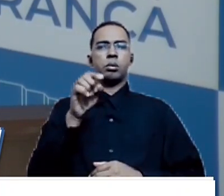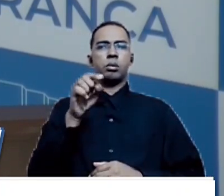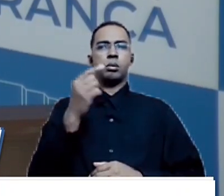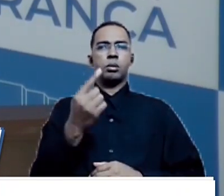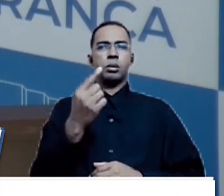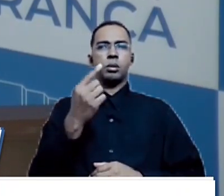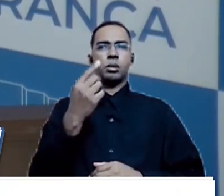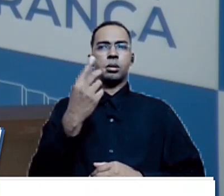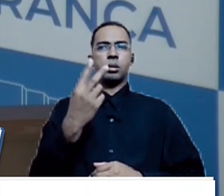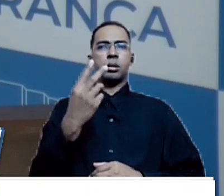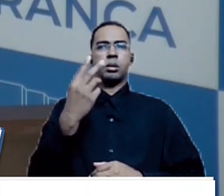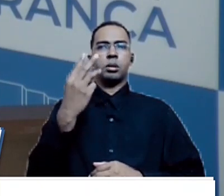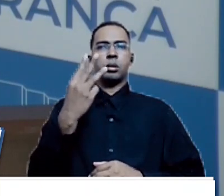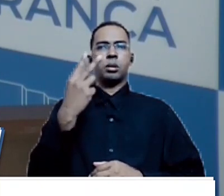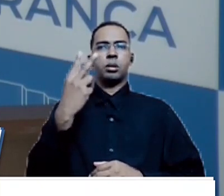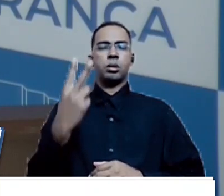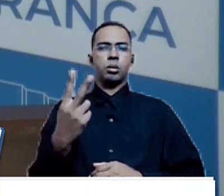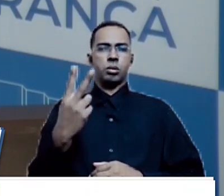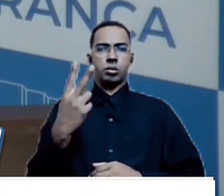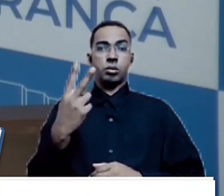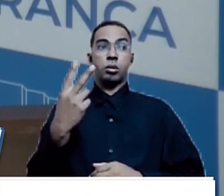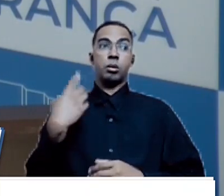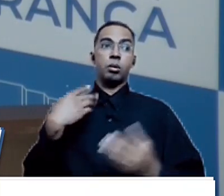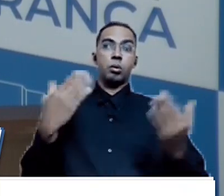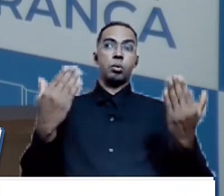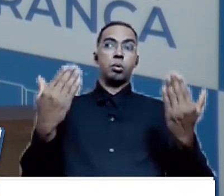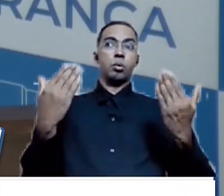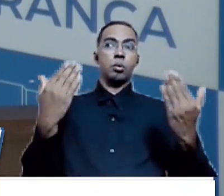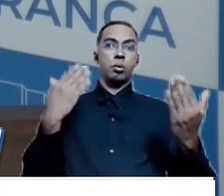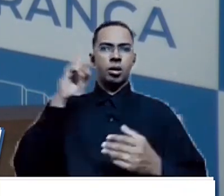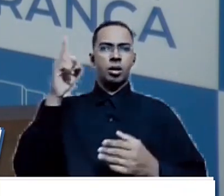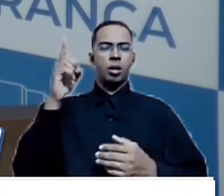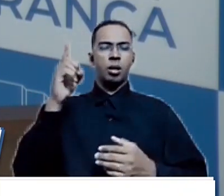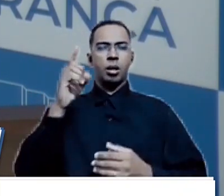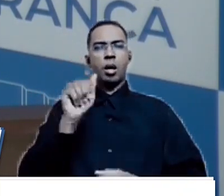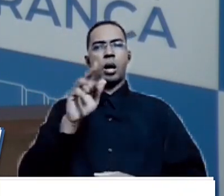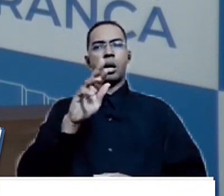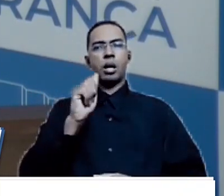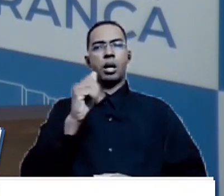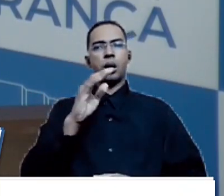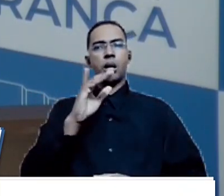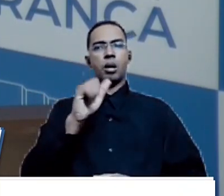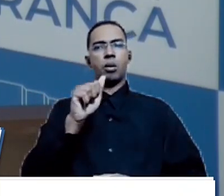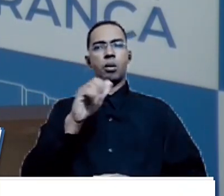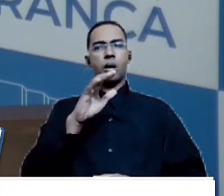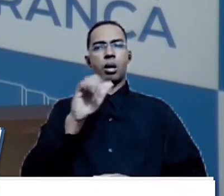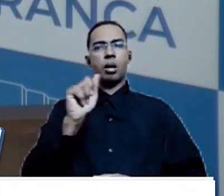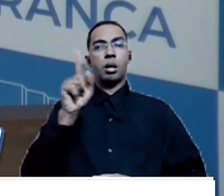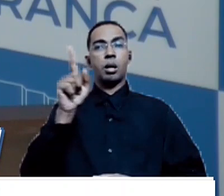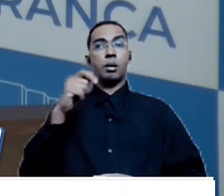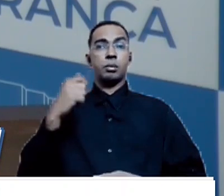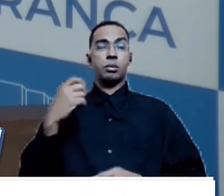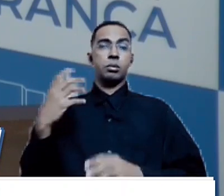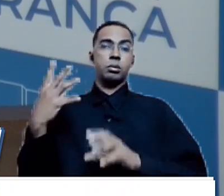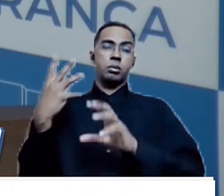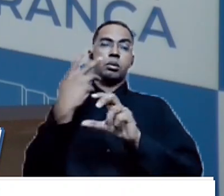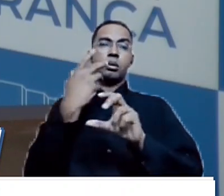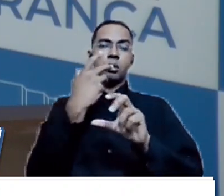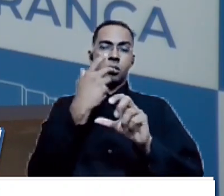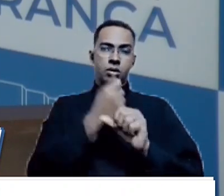para Franca tem o mesmo per capita de Araraquara ela teria que ter uma arrecadação